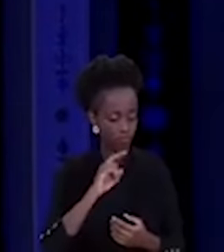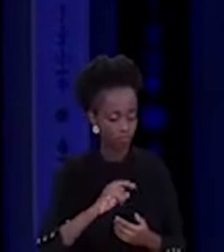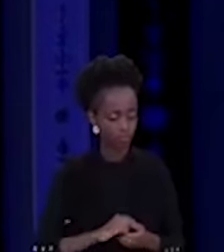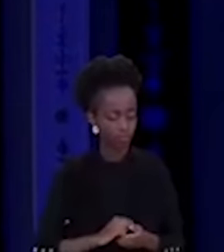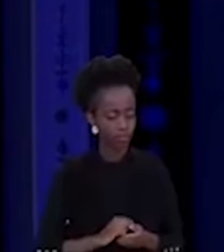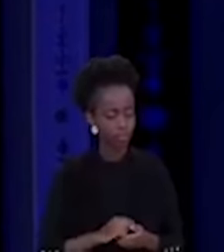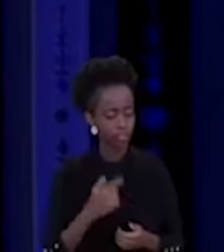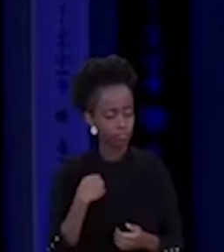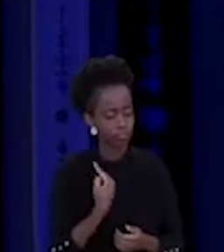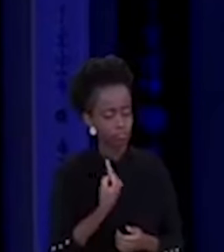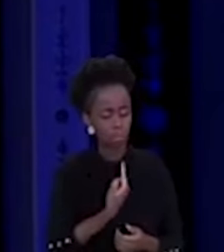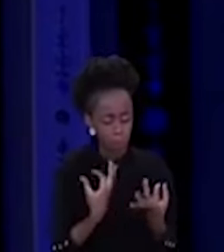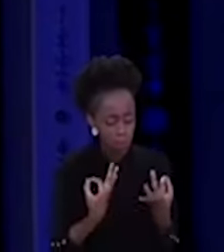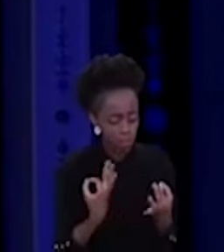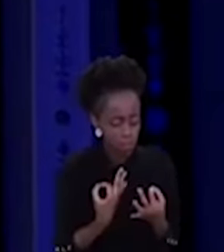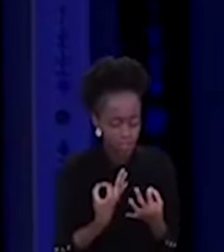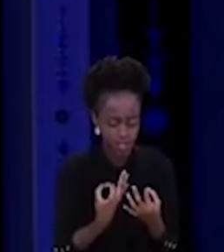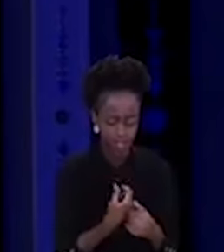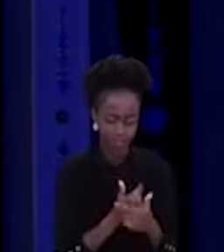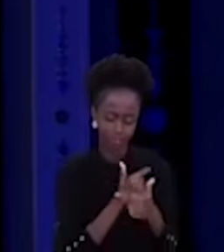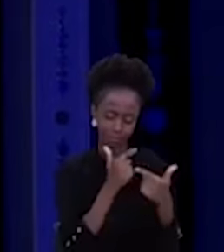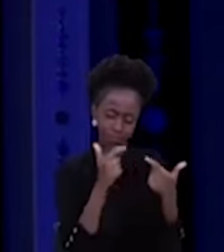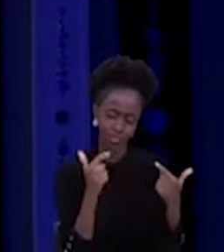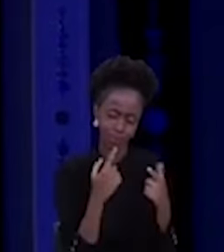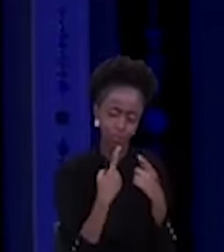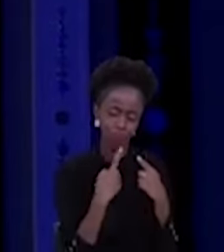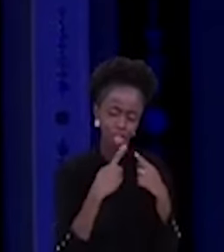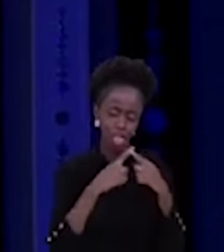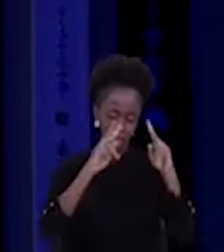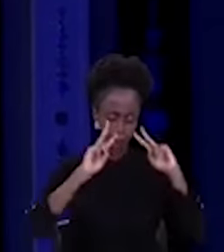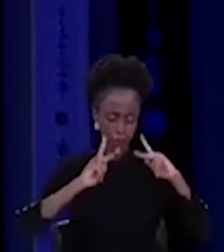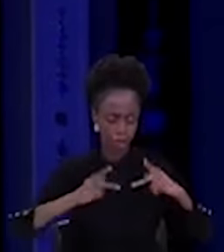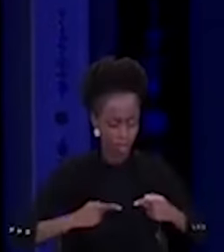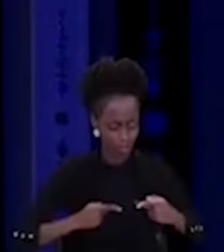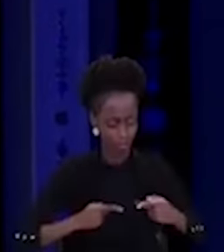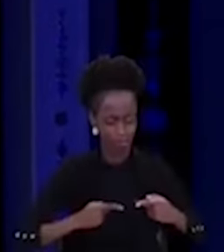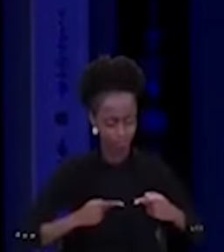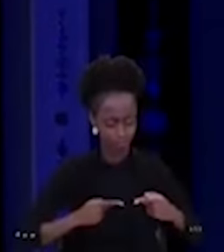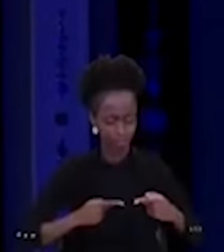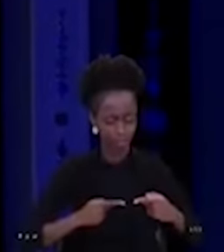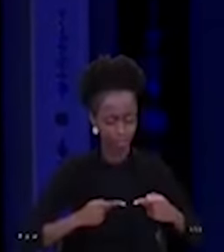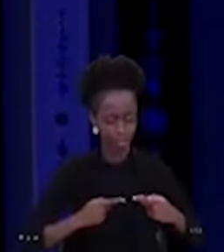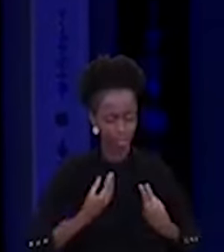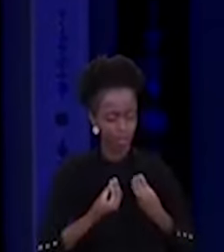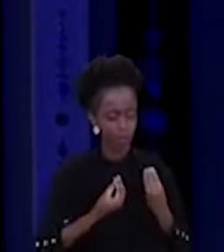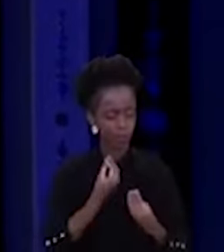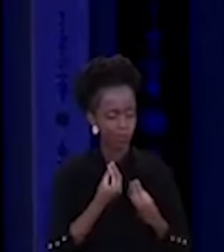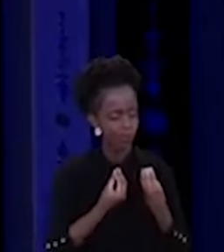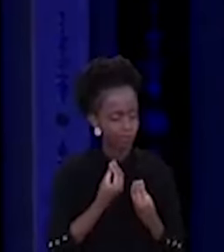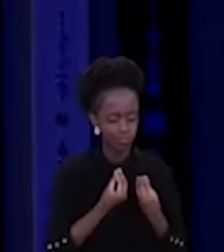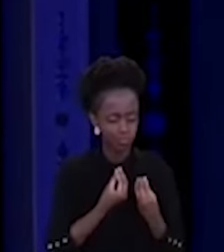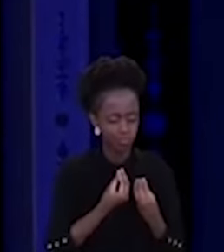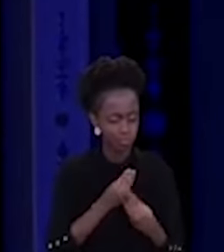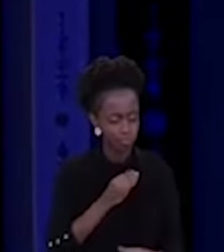Em nós não há perfeição, porque somos humanos. E quando não pecamos